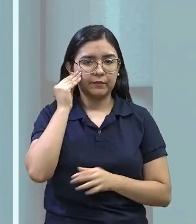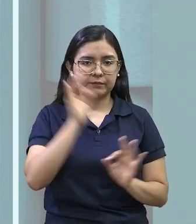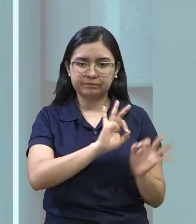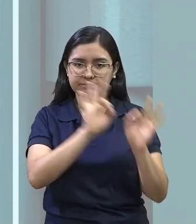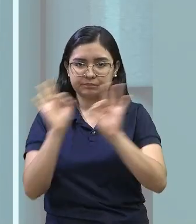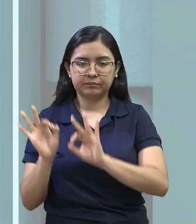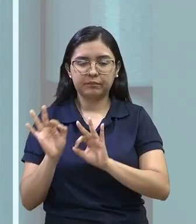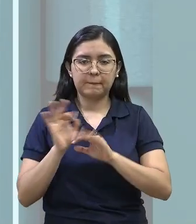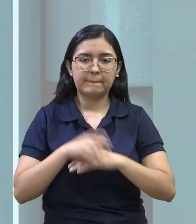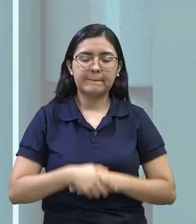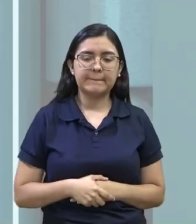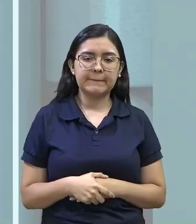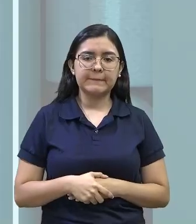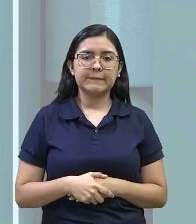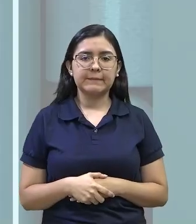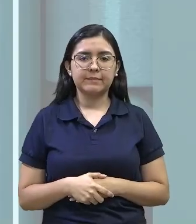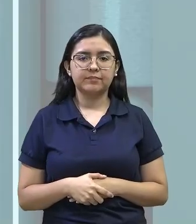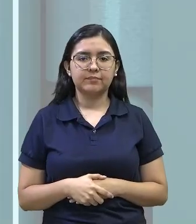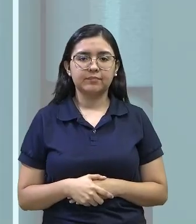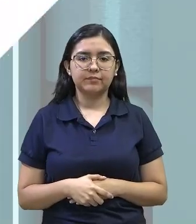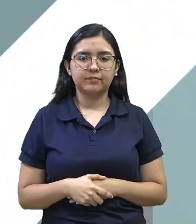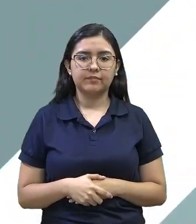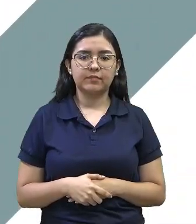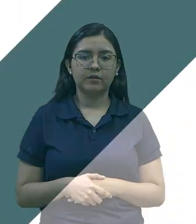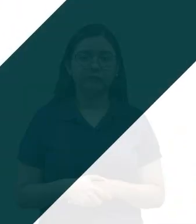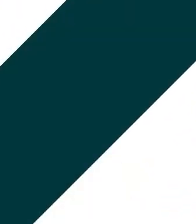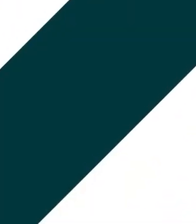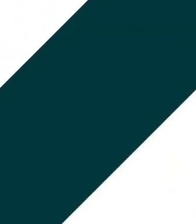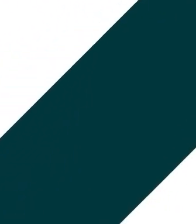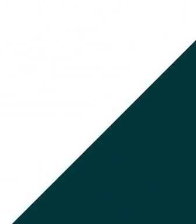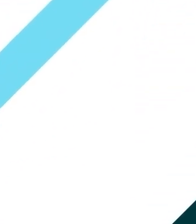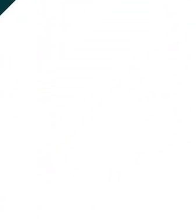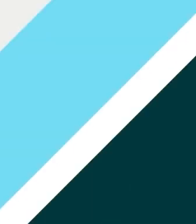visualizar a animação.